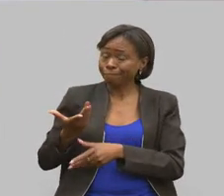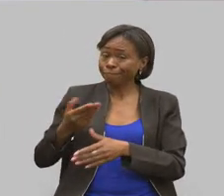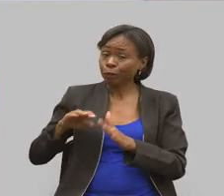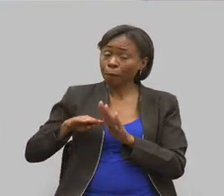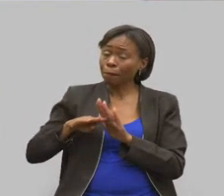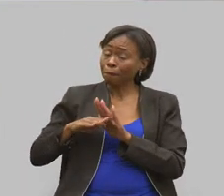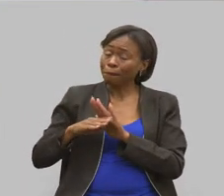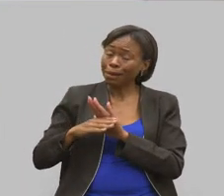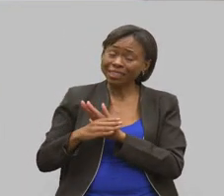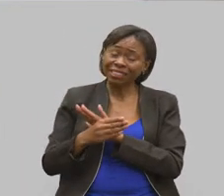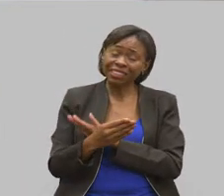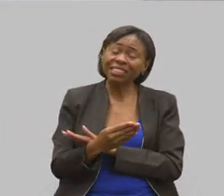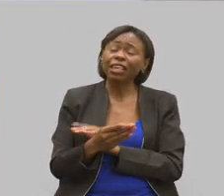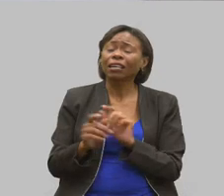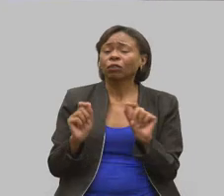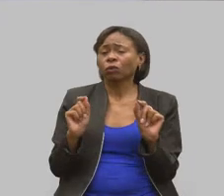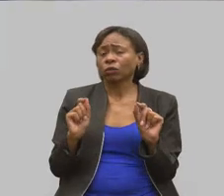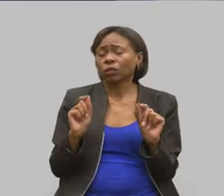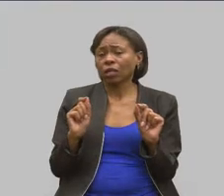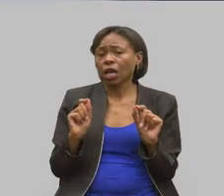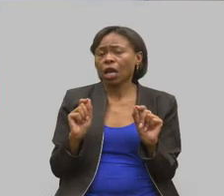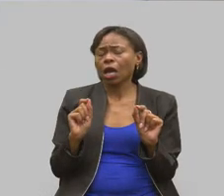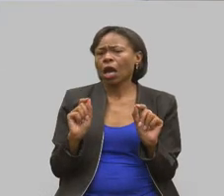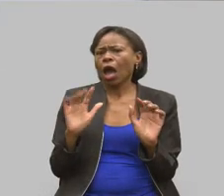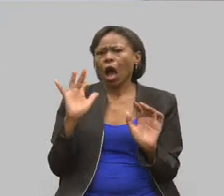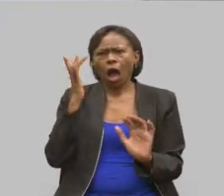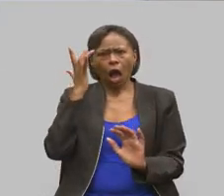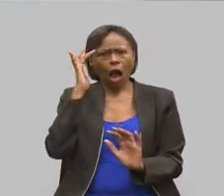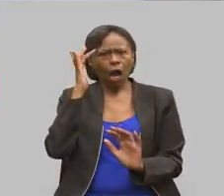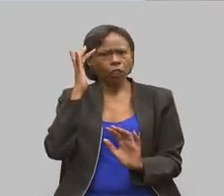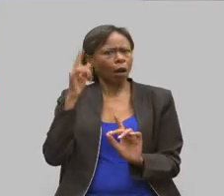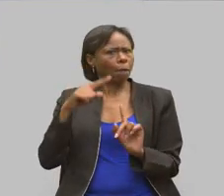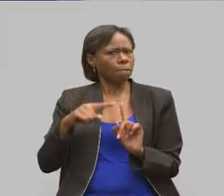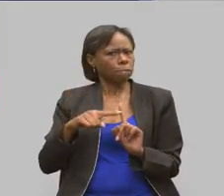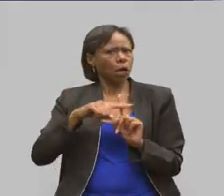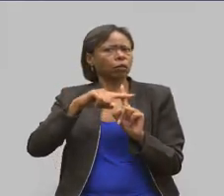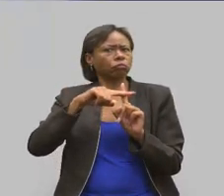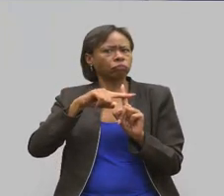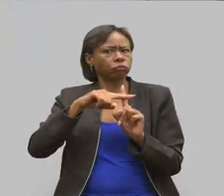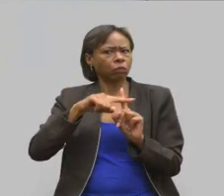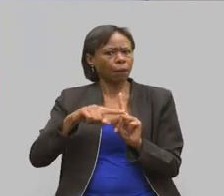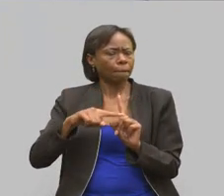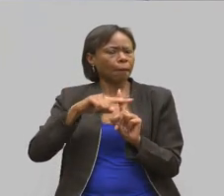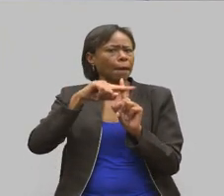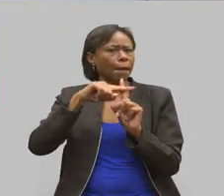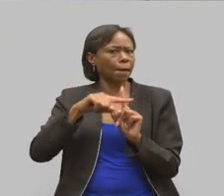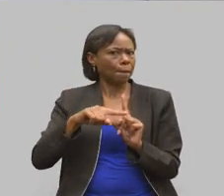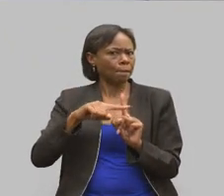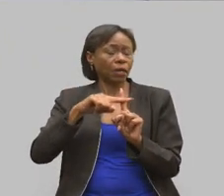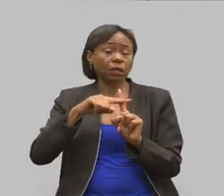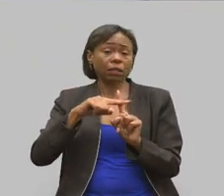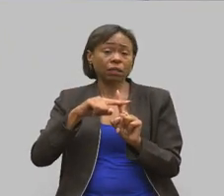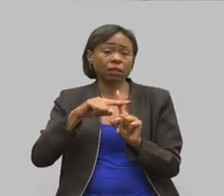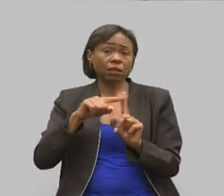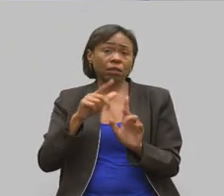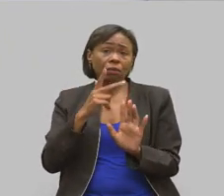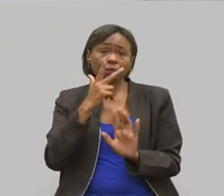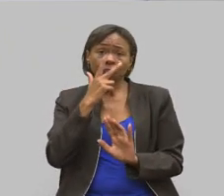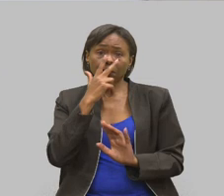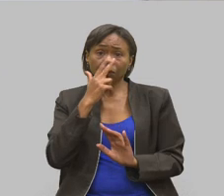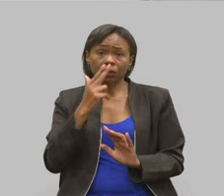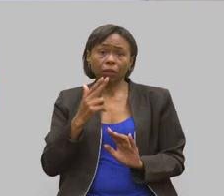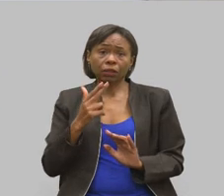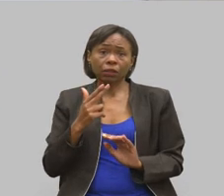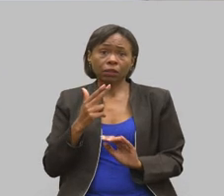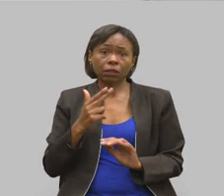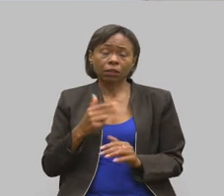música eh de de sermos muito positivista quando a gente busca estudos né E pra gente o que é comum é aquilo que é estatisticamente frequente as